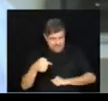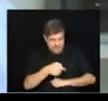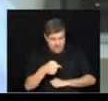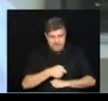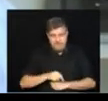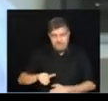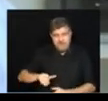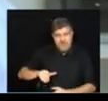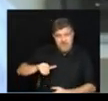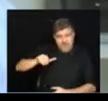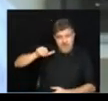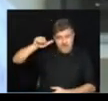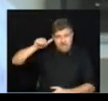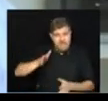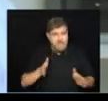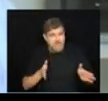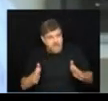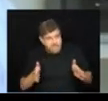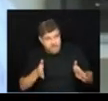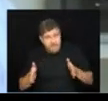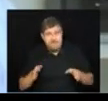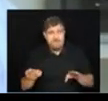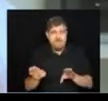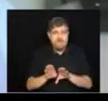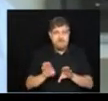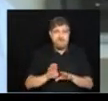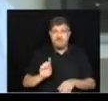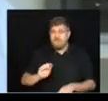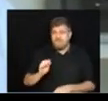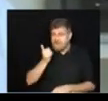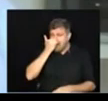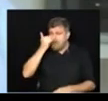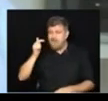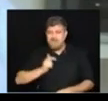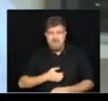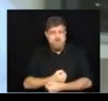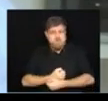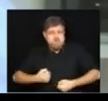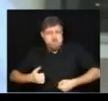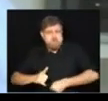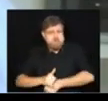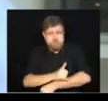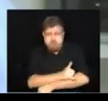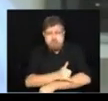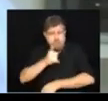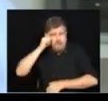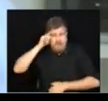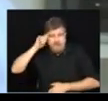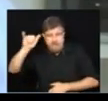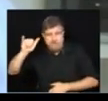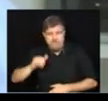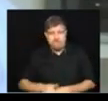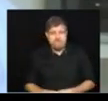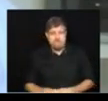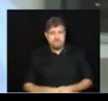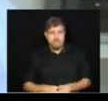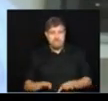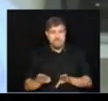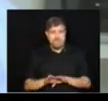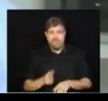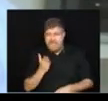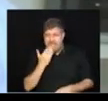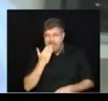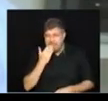crescimento nesse período e não vai incorrer em sobrepeso, obesidade ou subnutrição, que são os